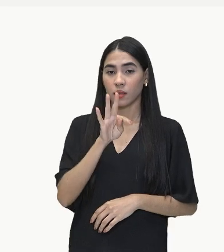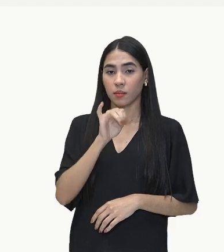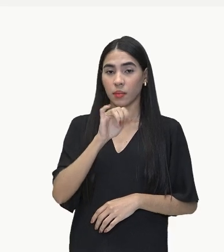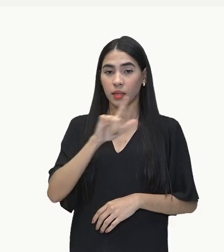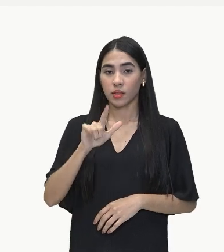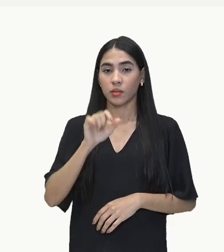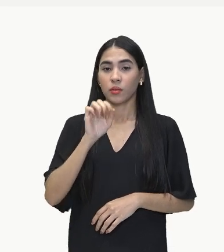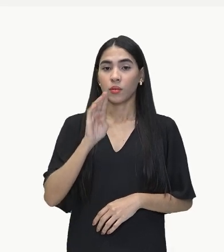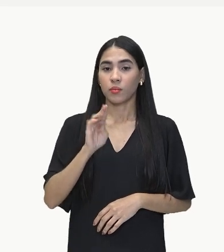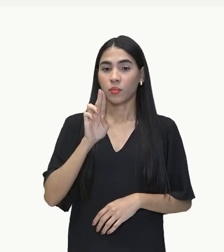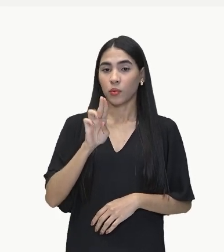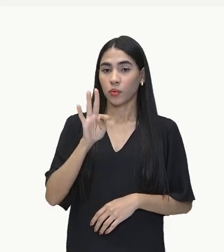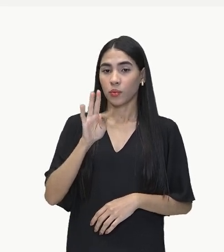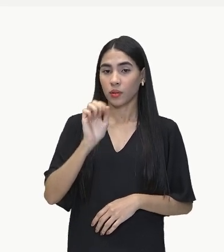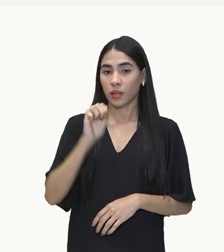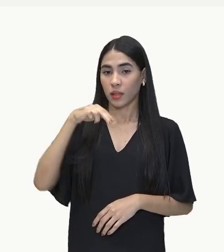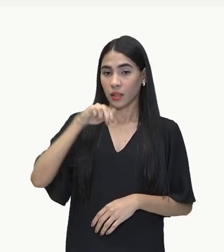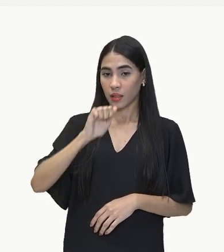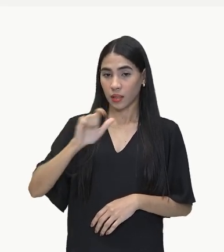3-metilbutanal.